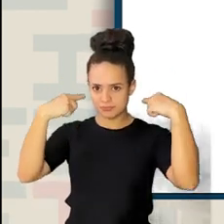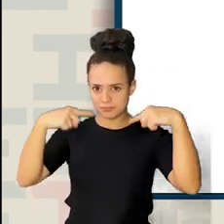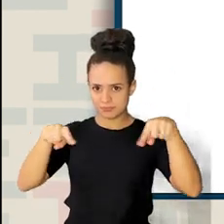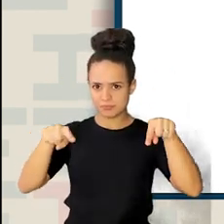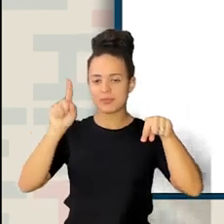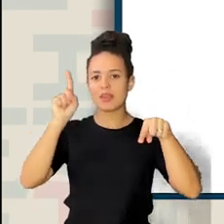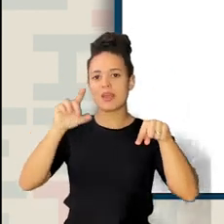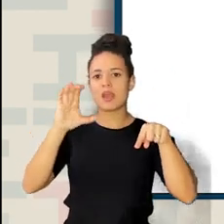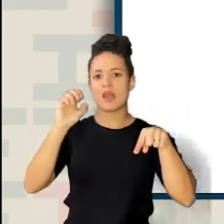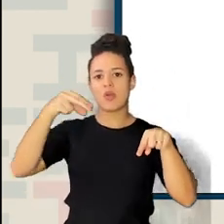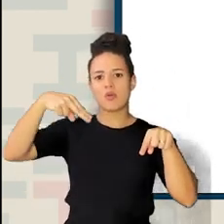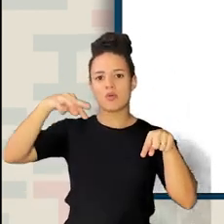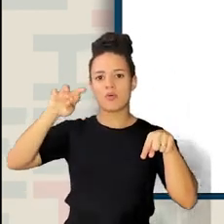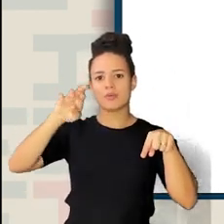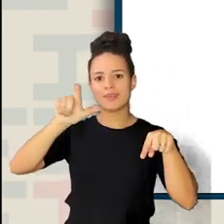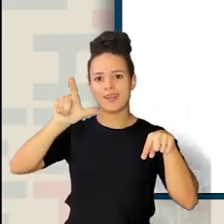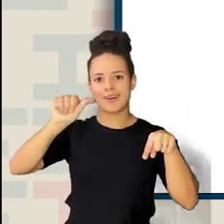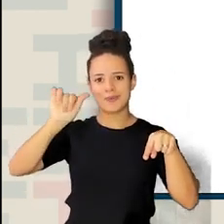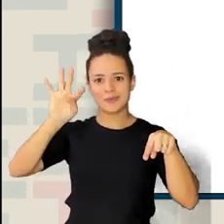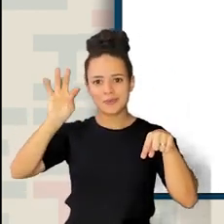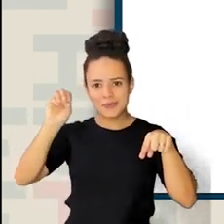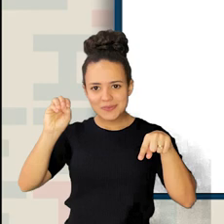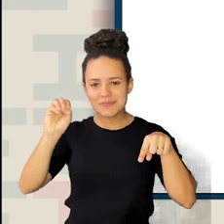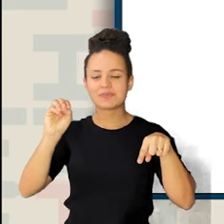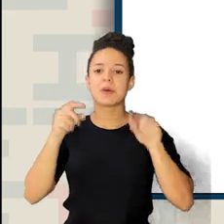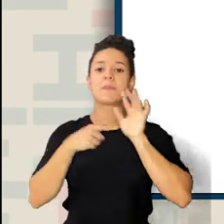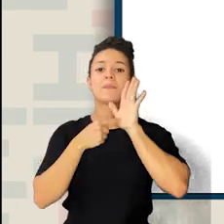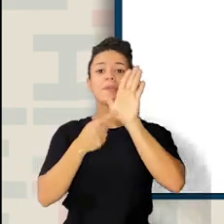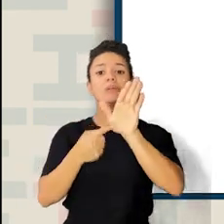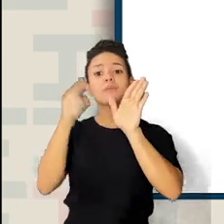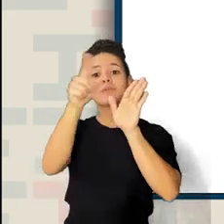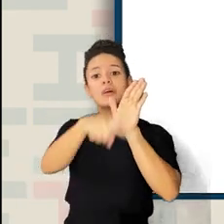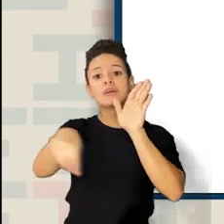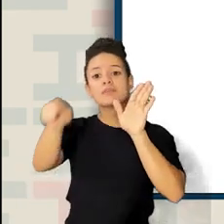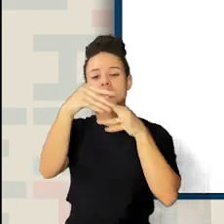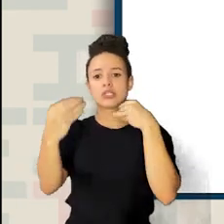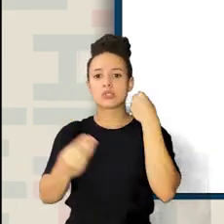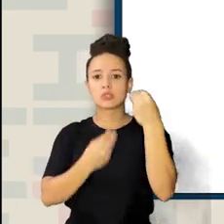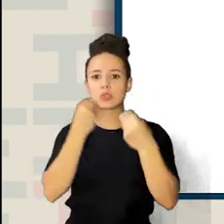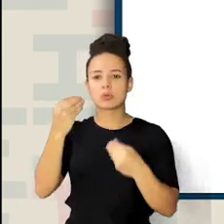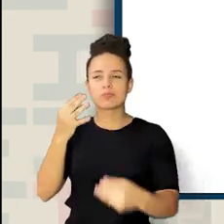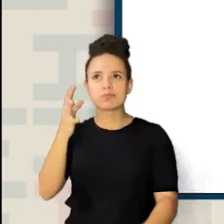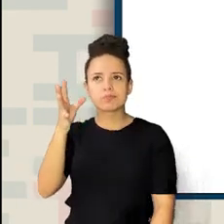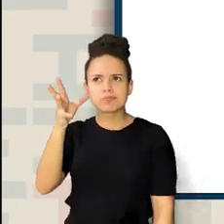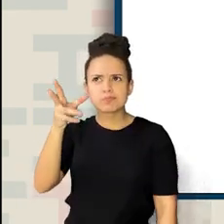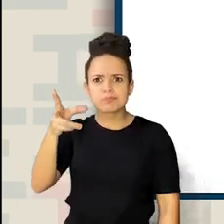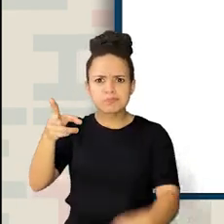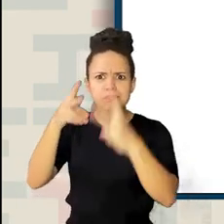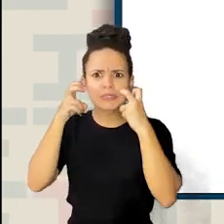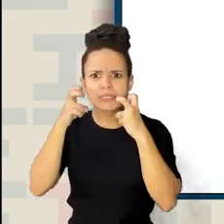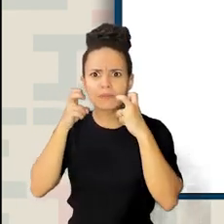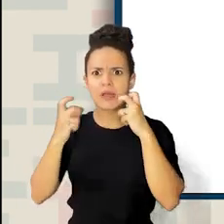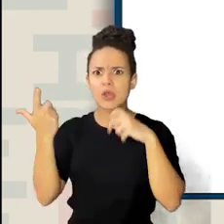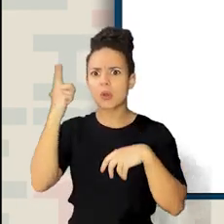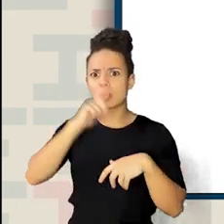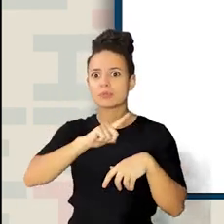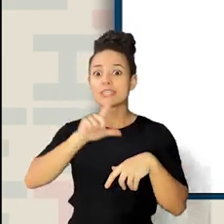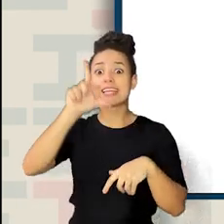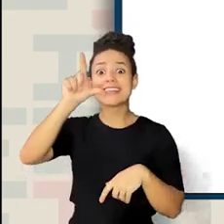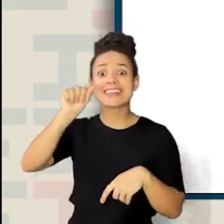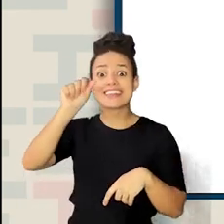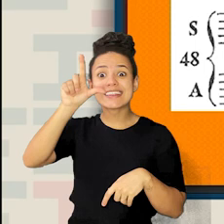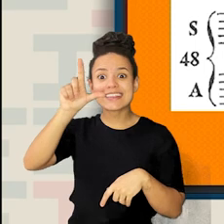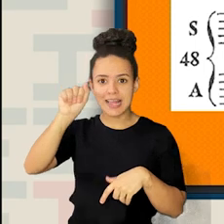linha do contralto, tá? Para mostrar para vocês essa questão da escuta, de chegar nessa nota, no caso aqui, na nota